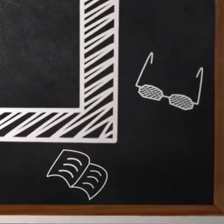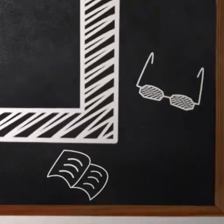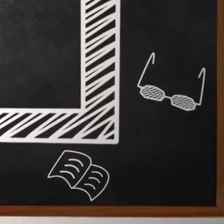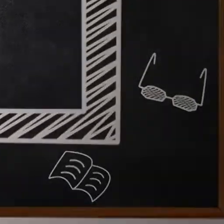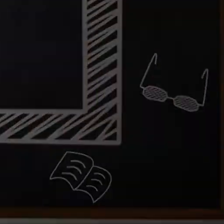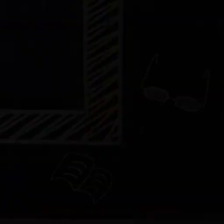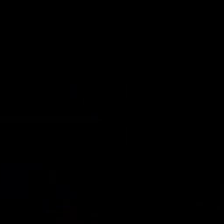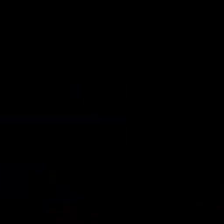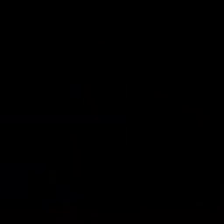aí